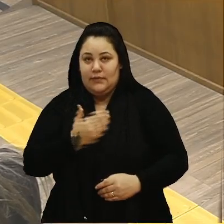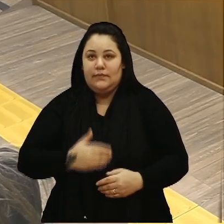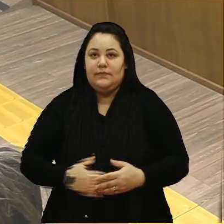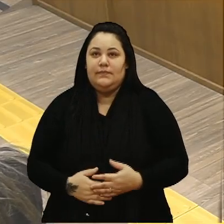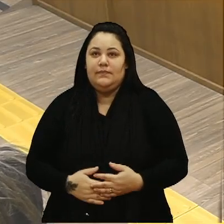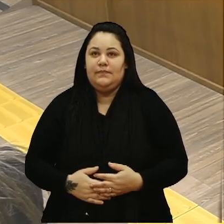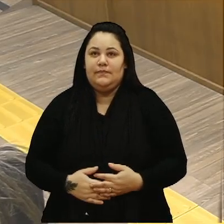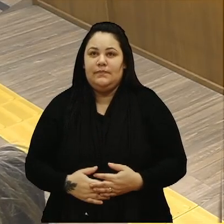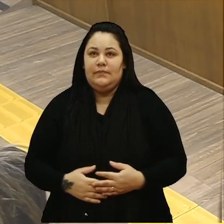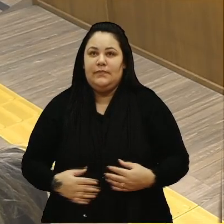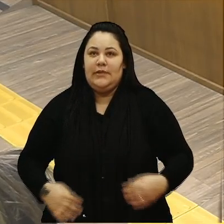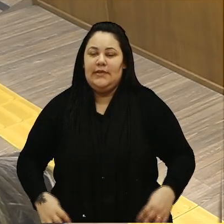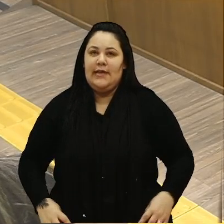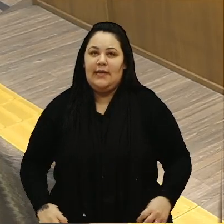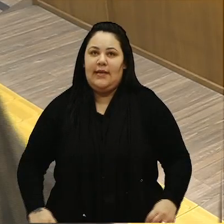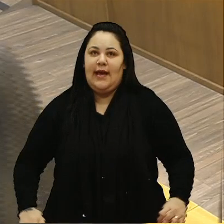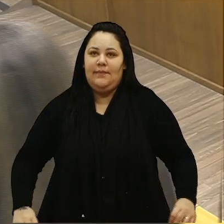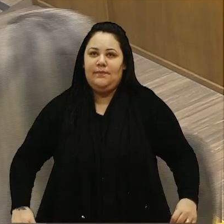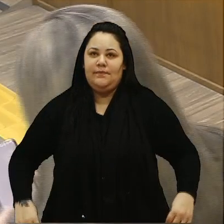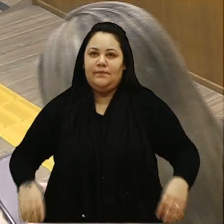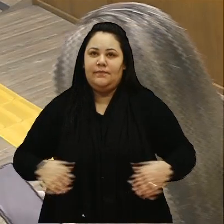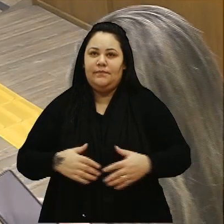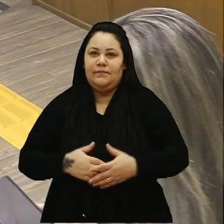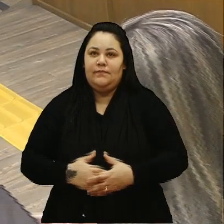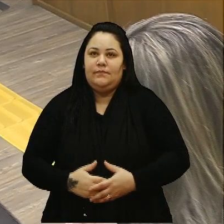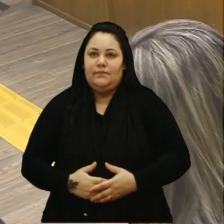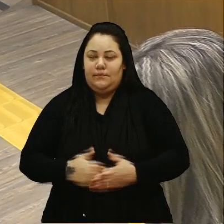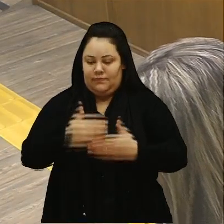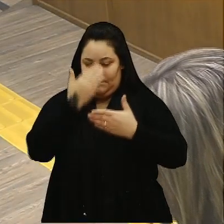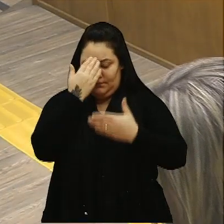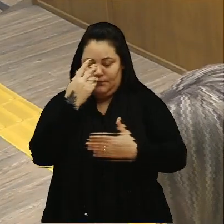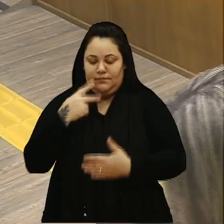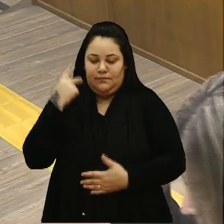Obrigada, vereador Pedro Rodrigues.